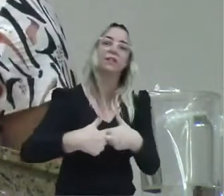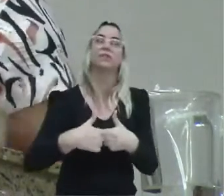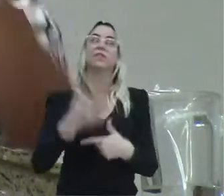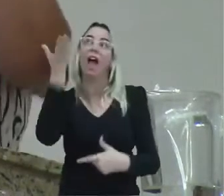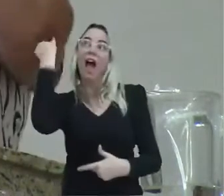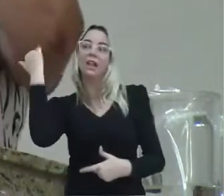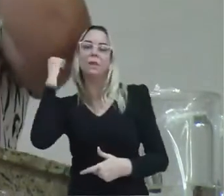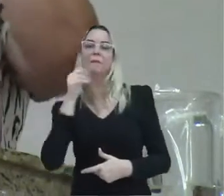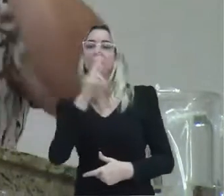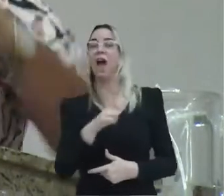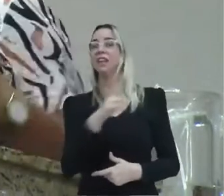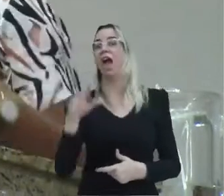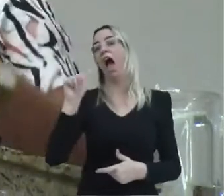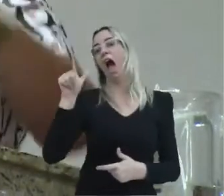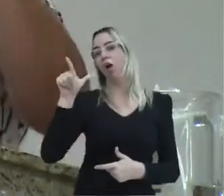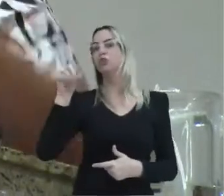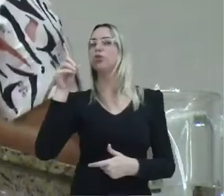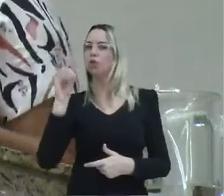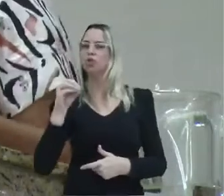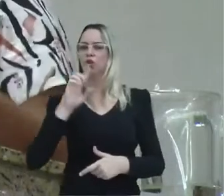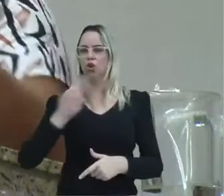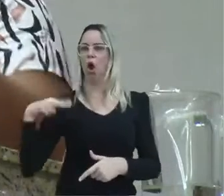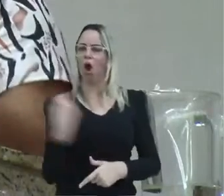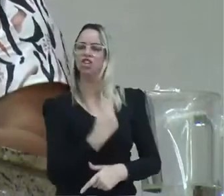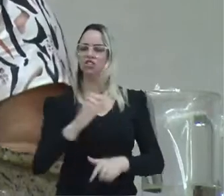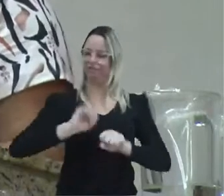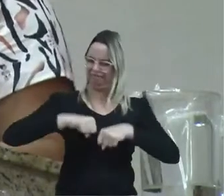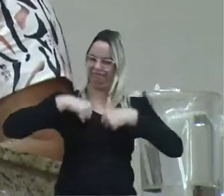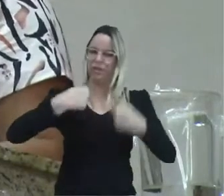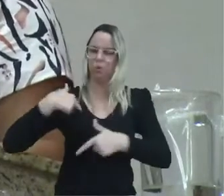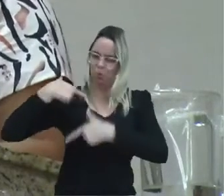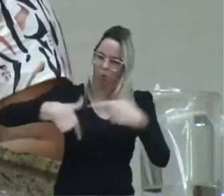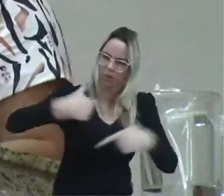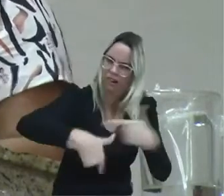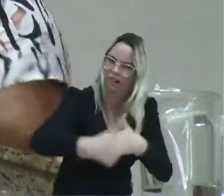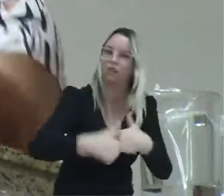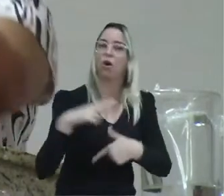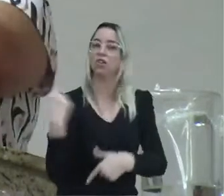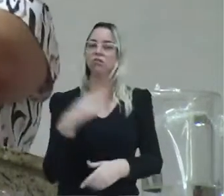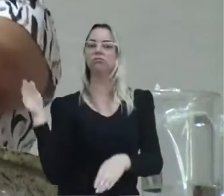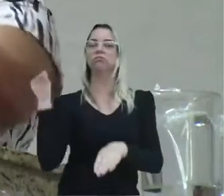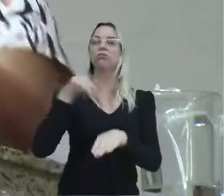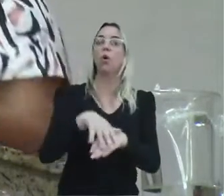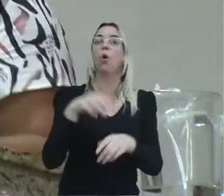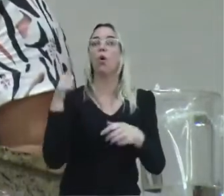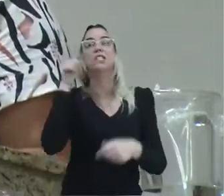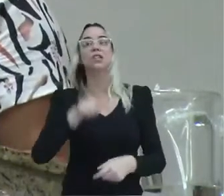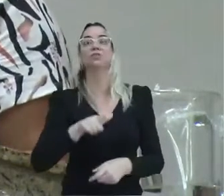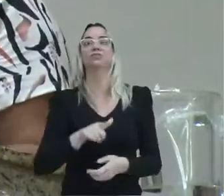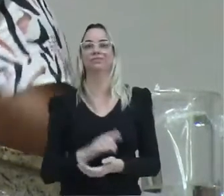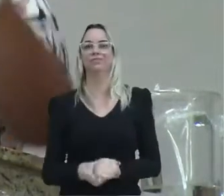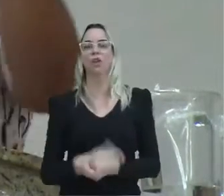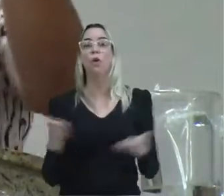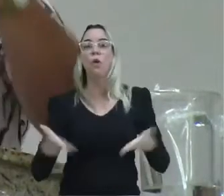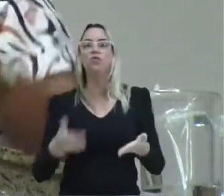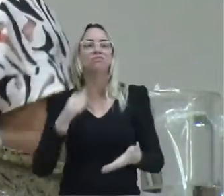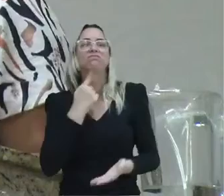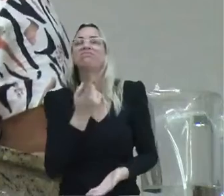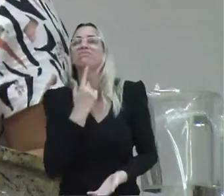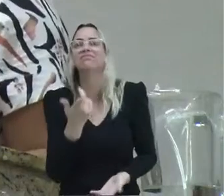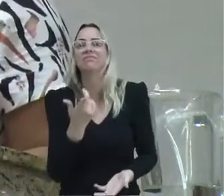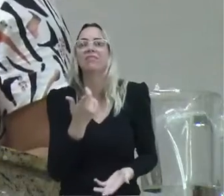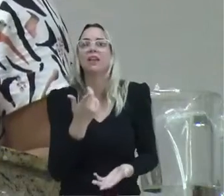Padre Aldo, com muito suor, muita luta, nós conseguimos implantar. Se hoje não há condição,